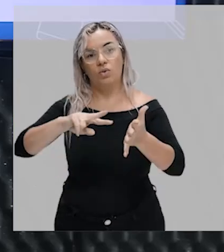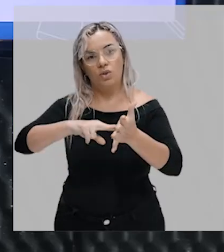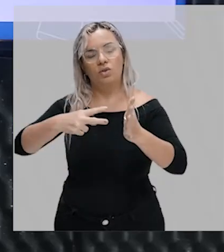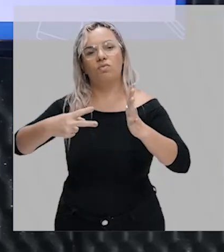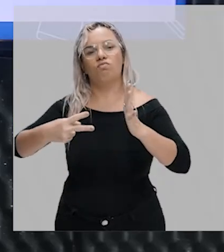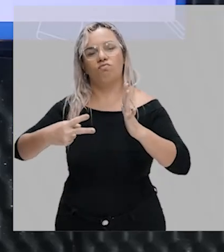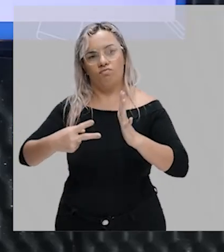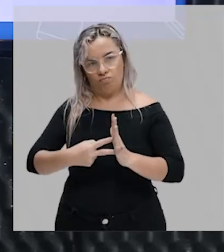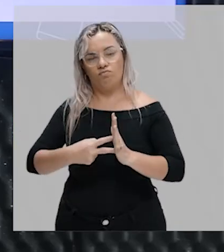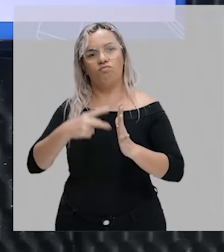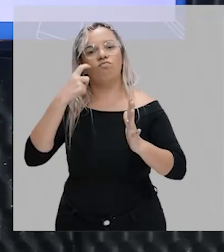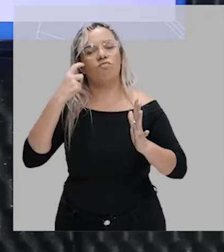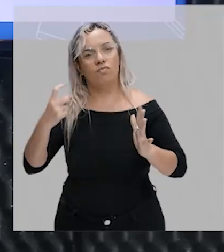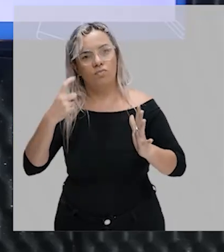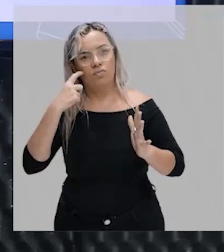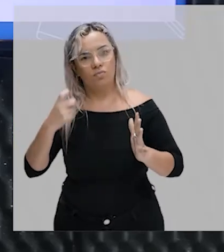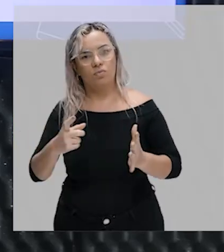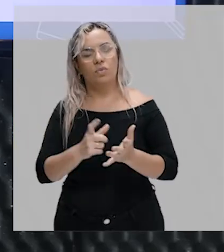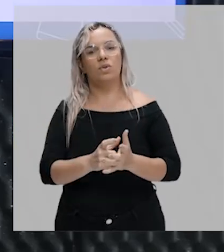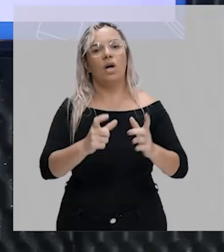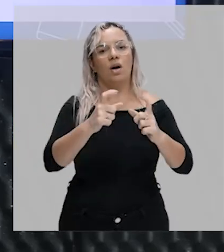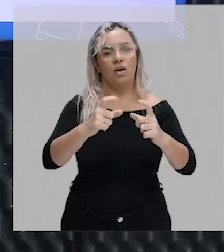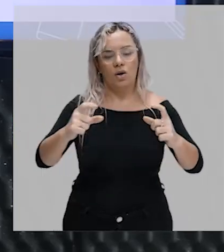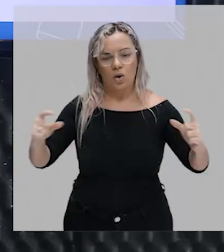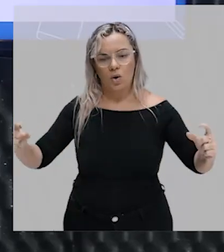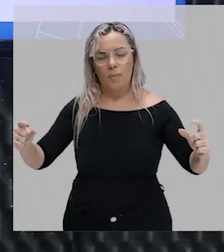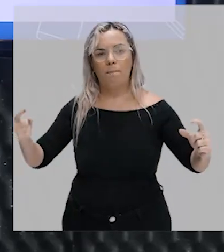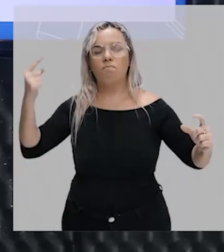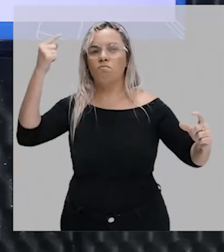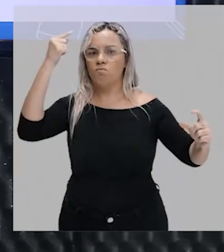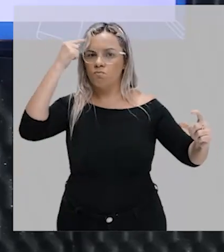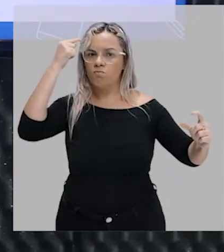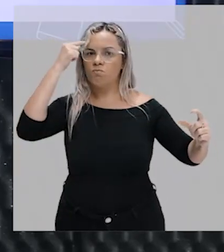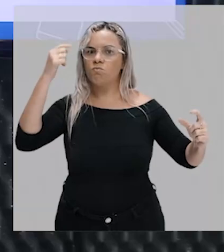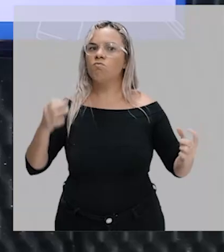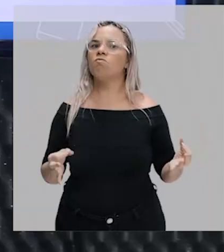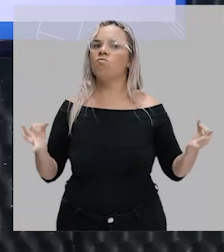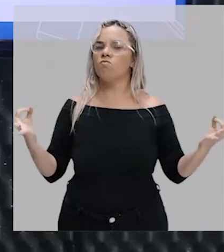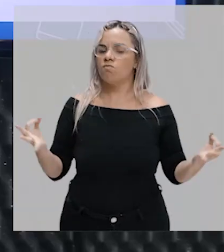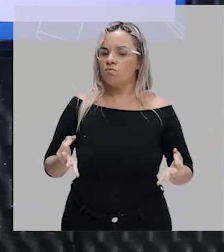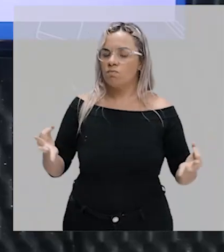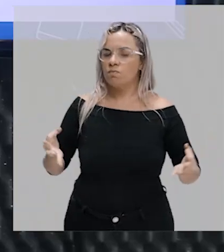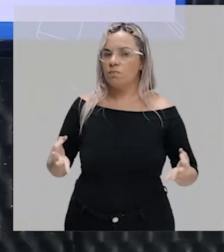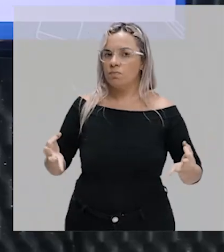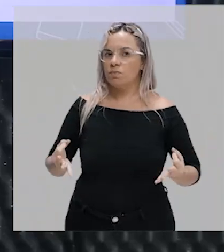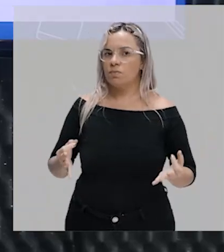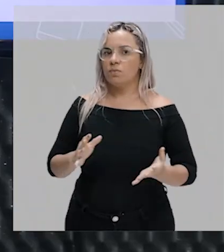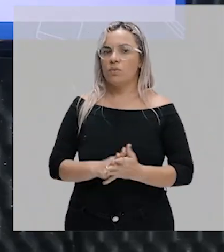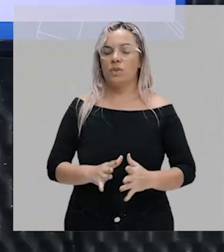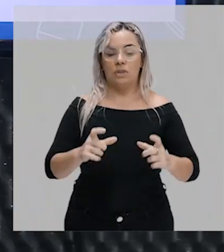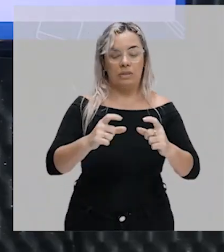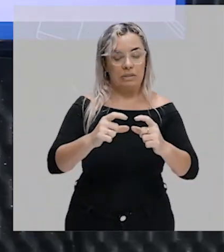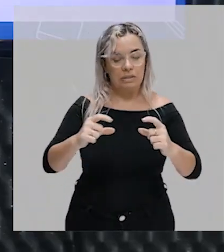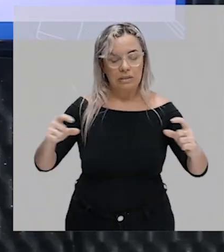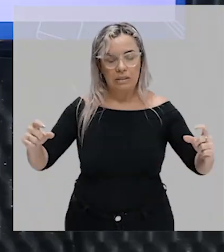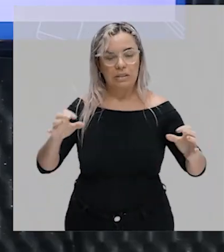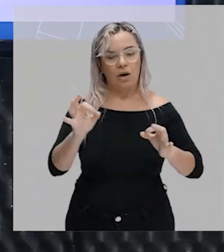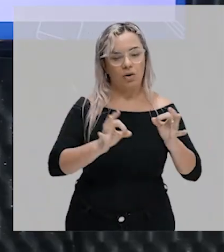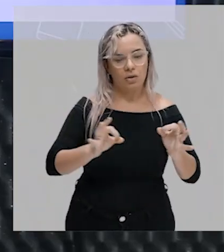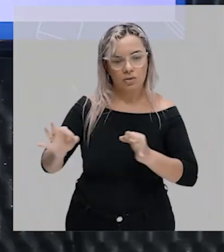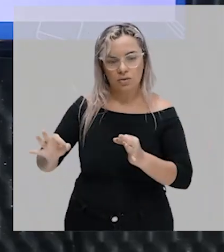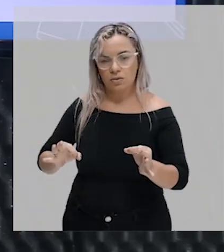significação interessante, uma significação lógica. Claro, dentro dessa sequência, tá bom?